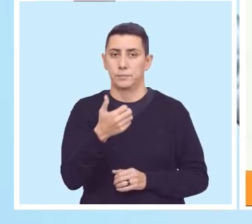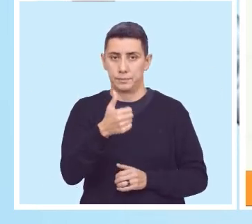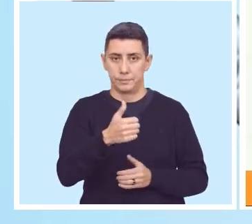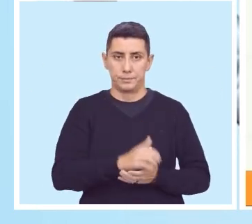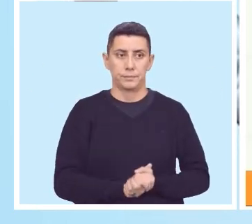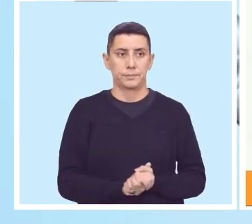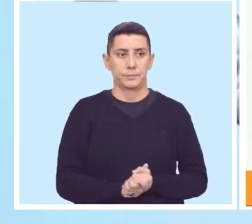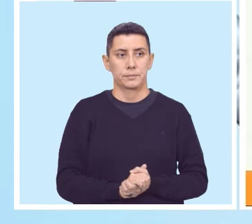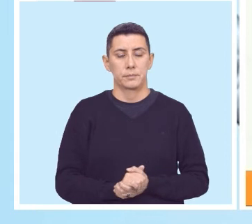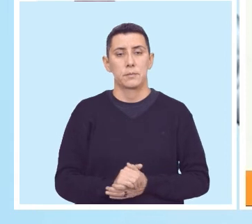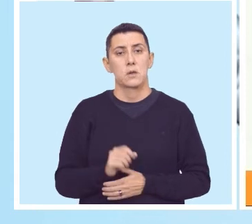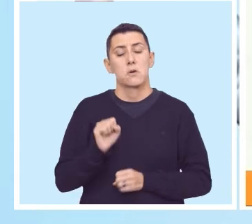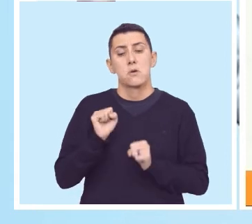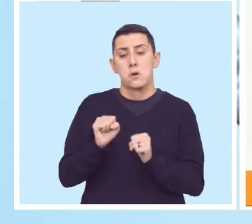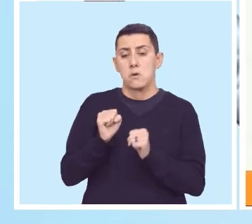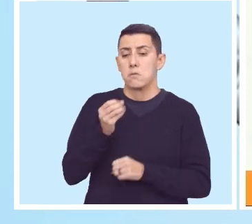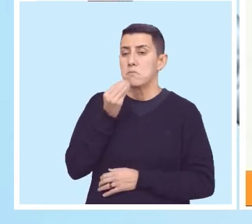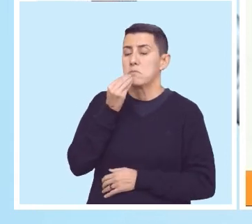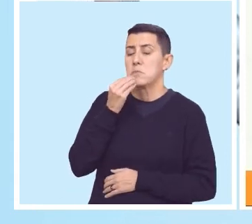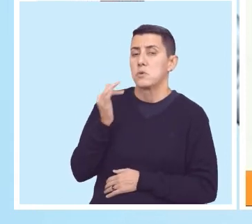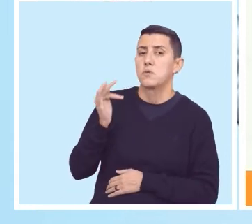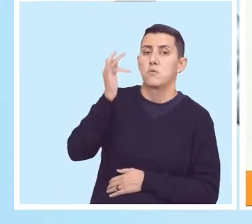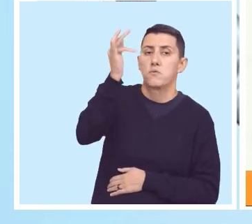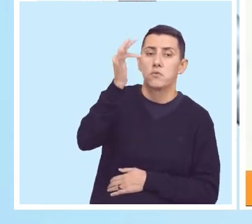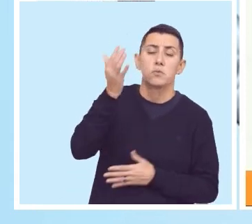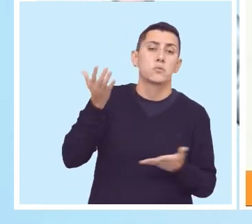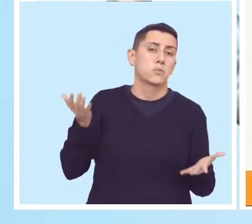relação às possibilidades futuras,